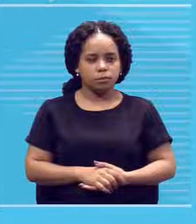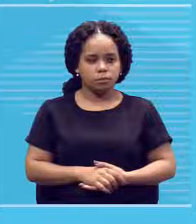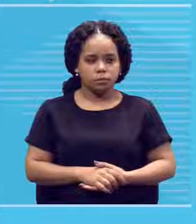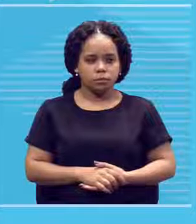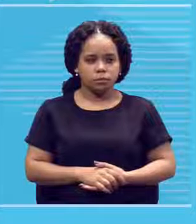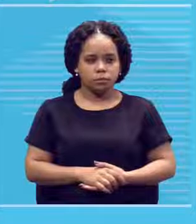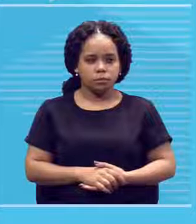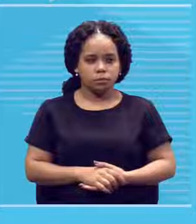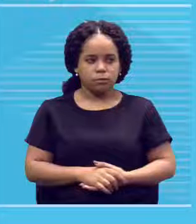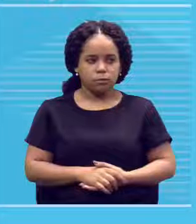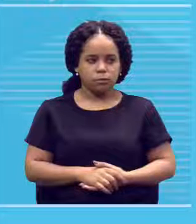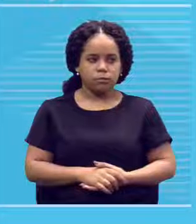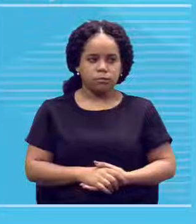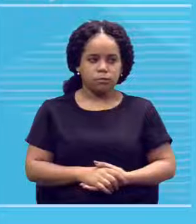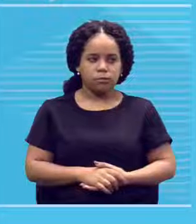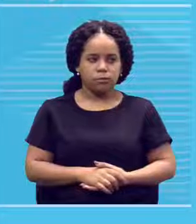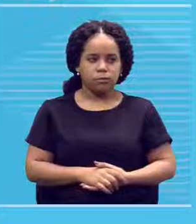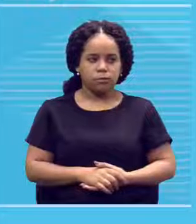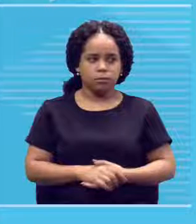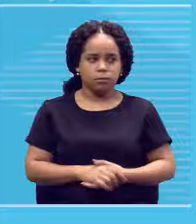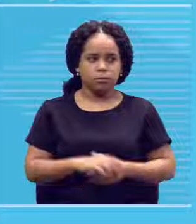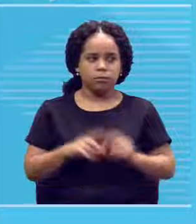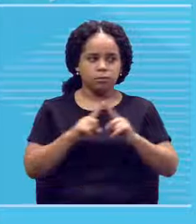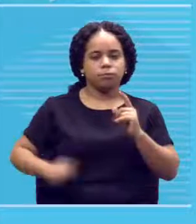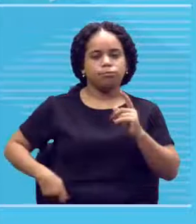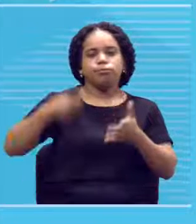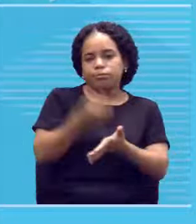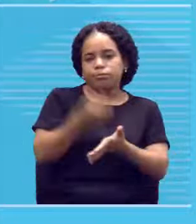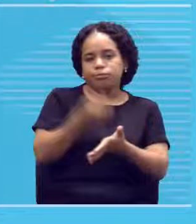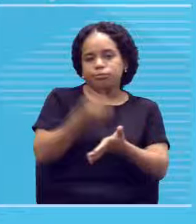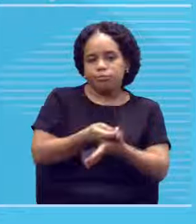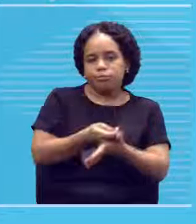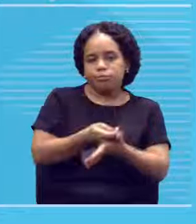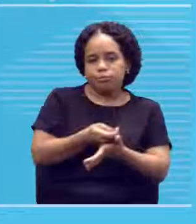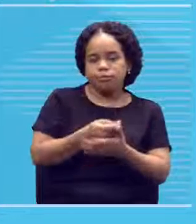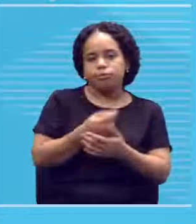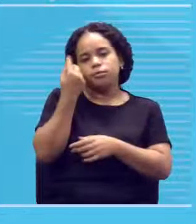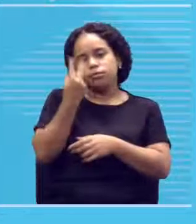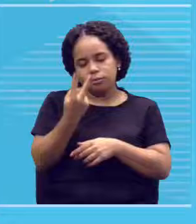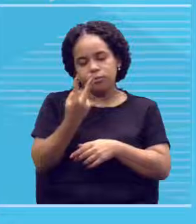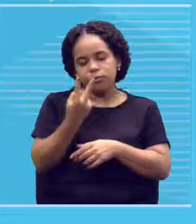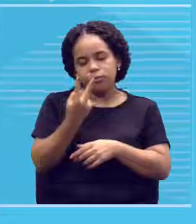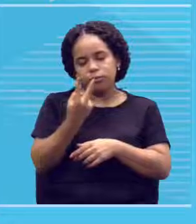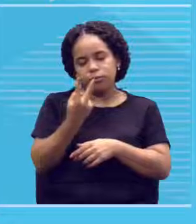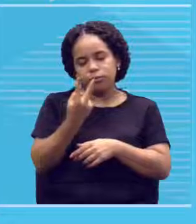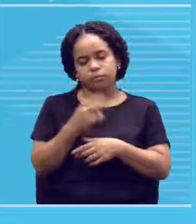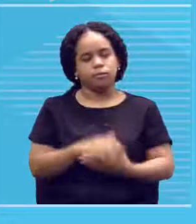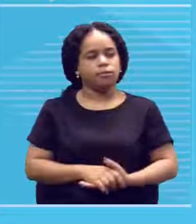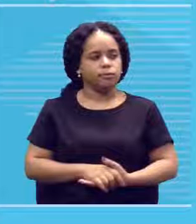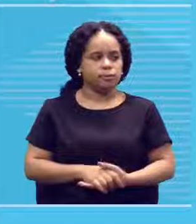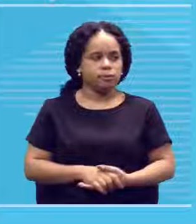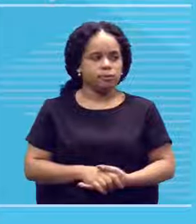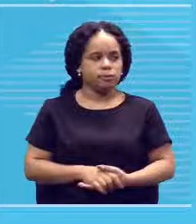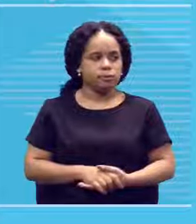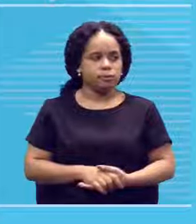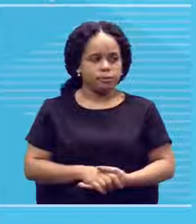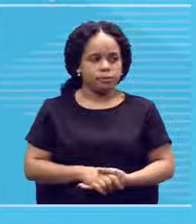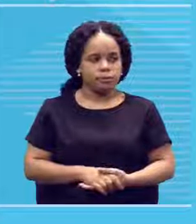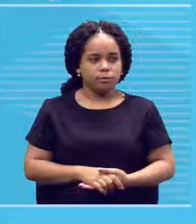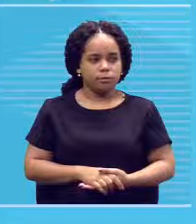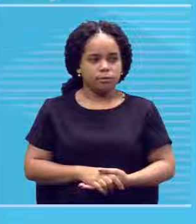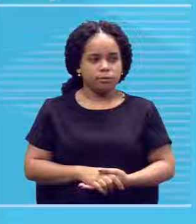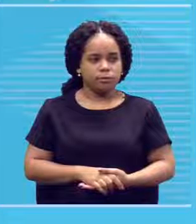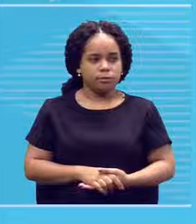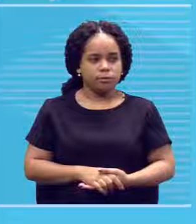eletrodomésticos mas desemboca o equivalente a dois é meu amigo é até